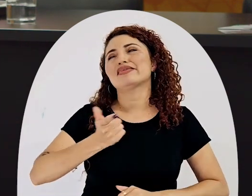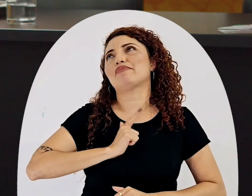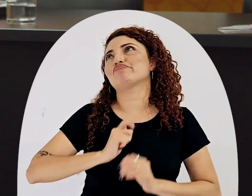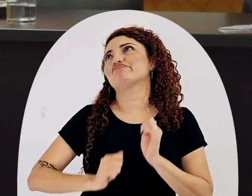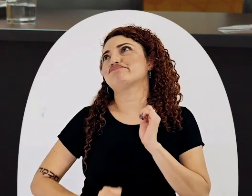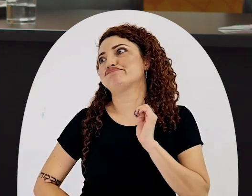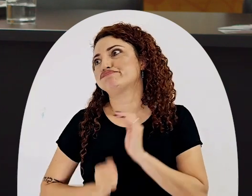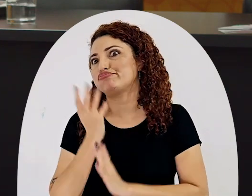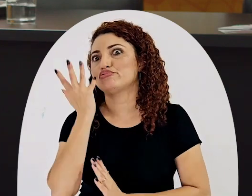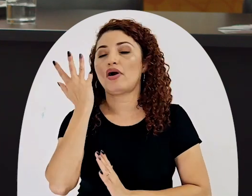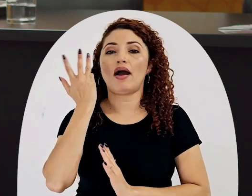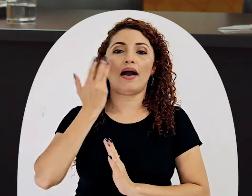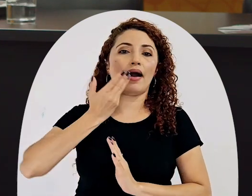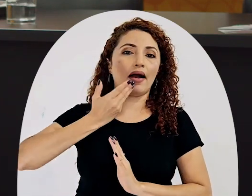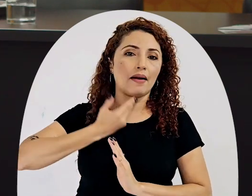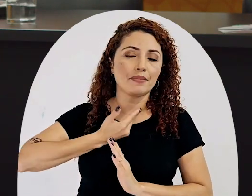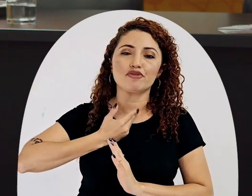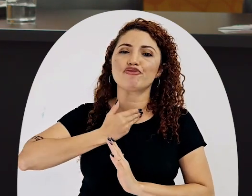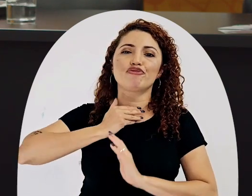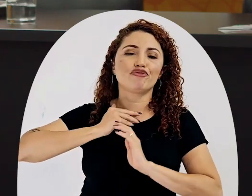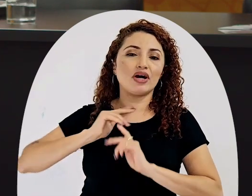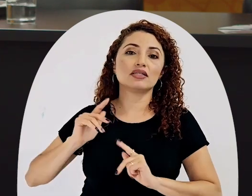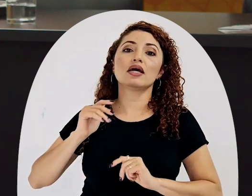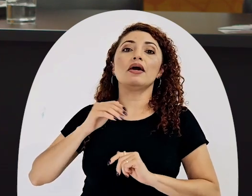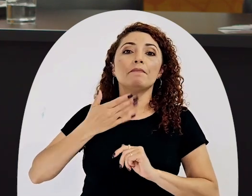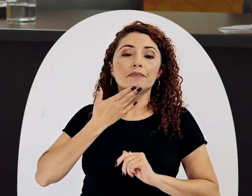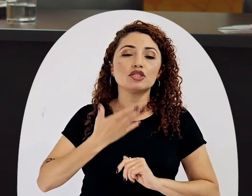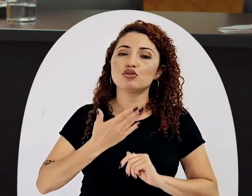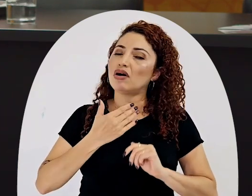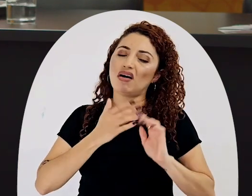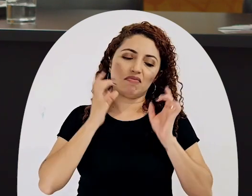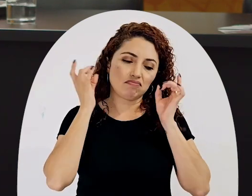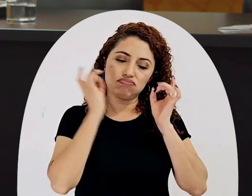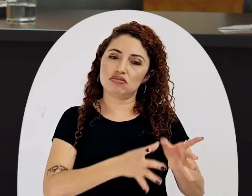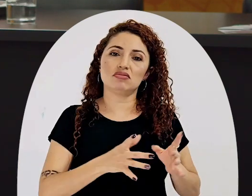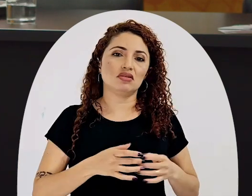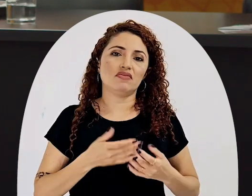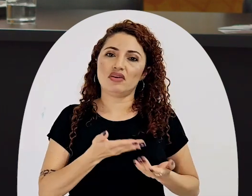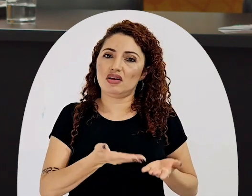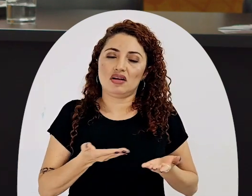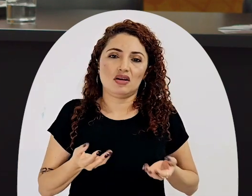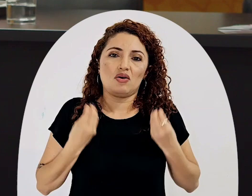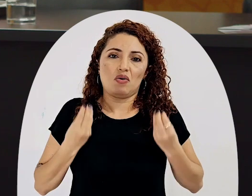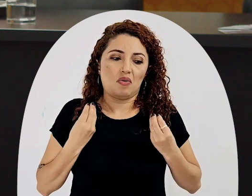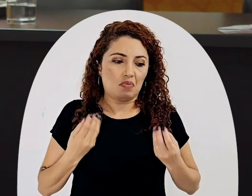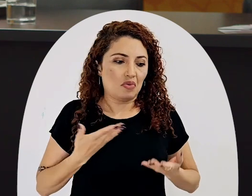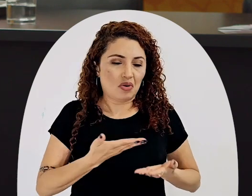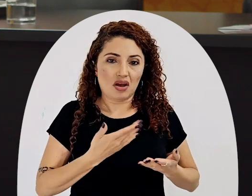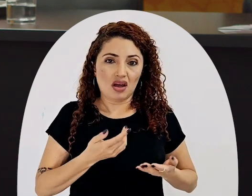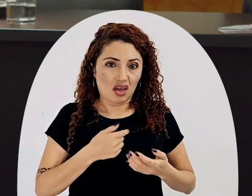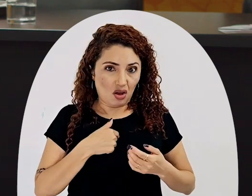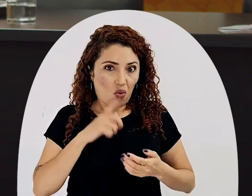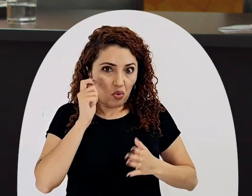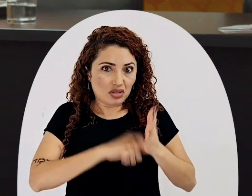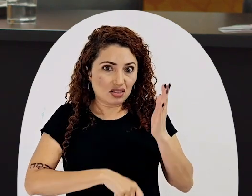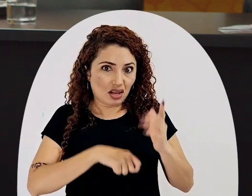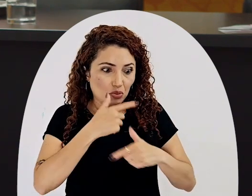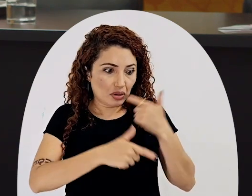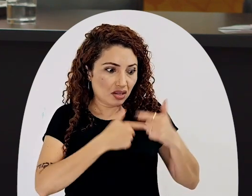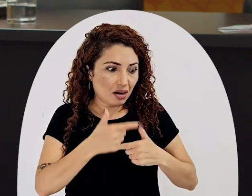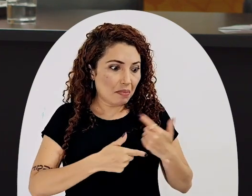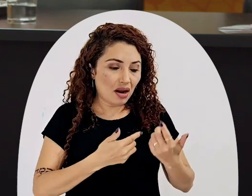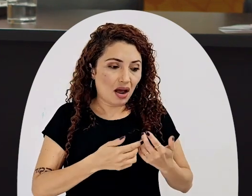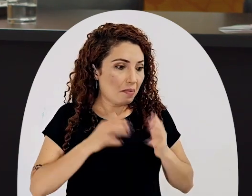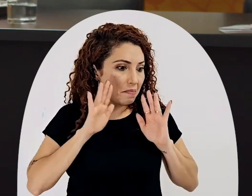humanos que pediram demissão porque falavam isso transpõe os meus valores. Eu não consigo continuar